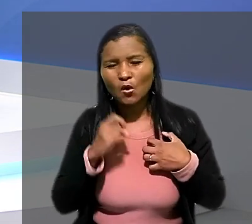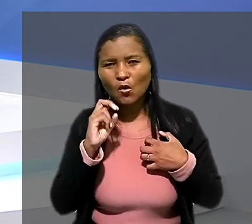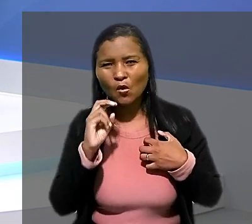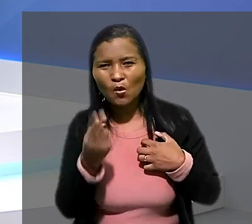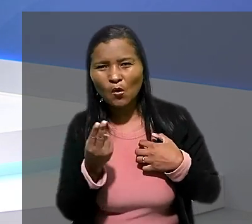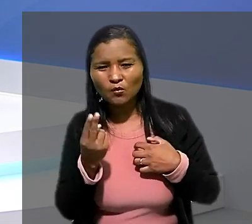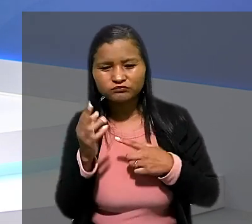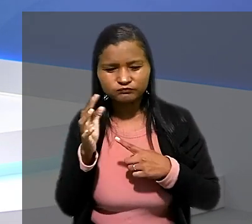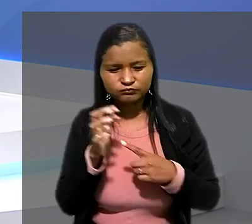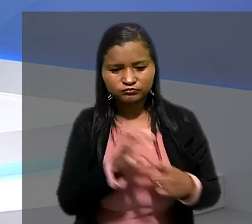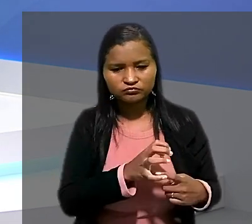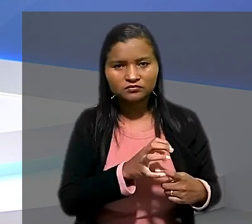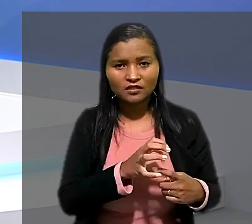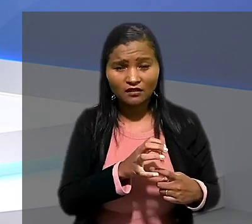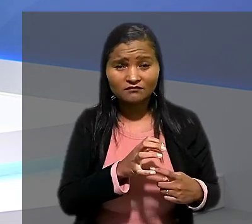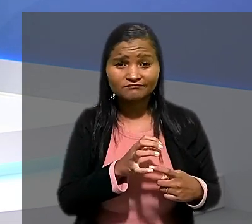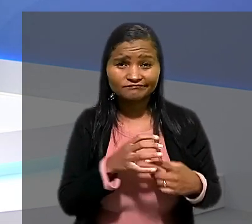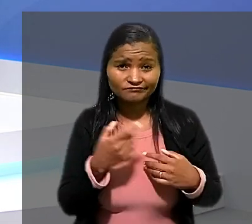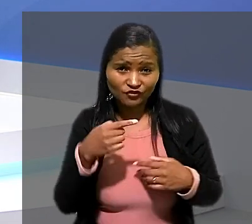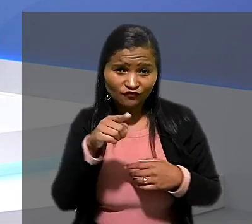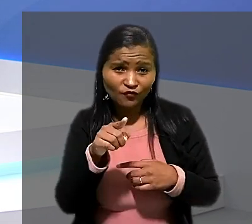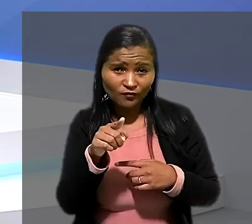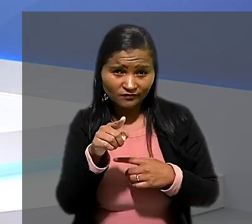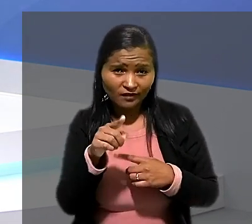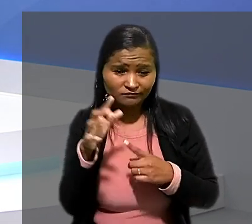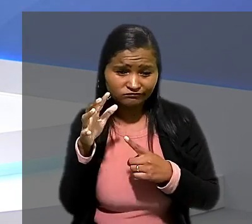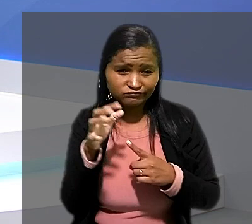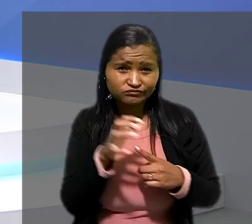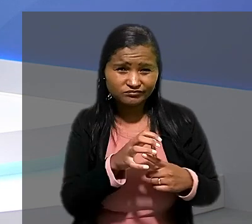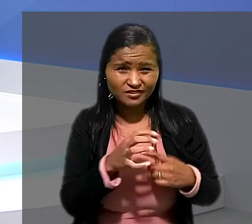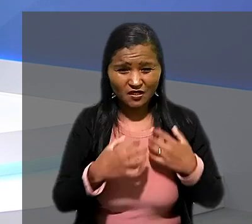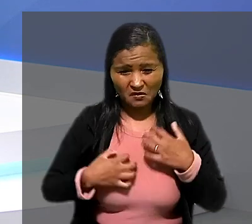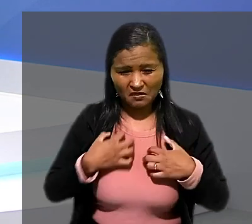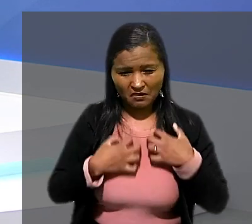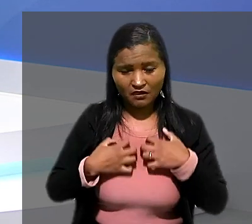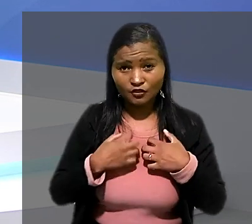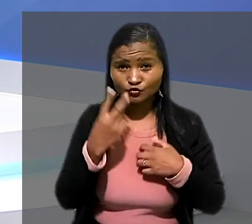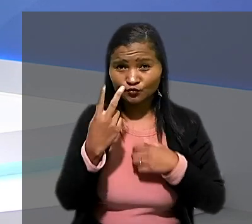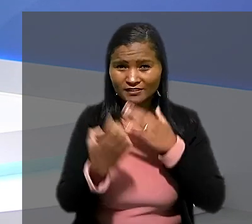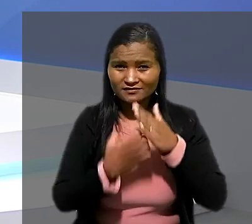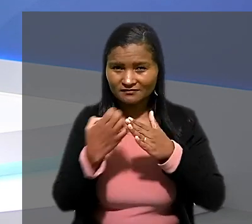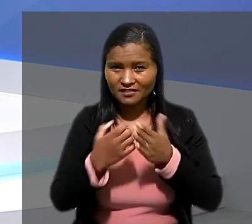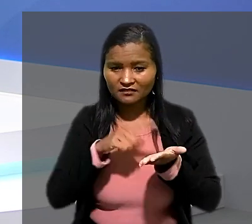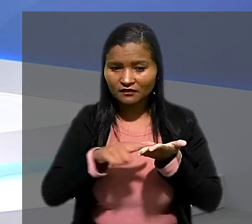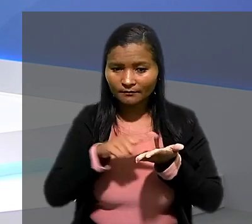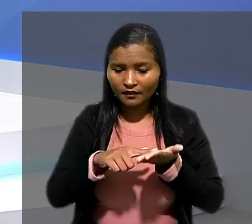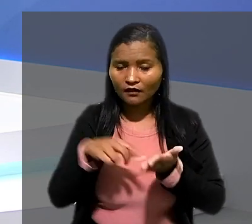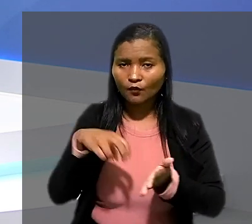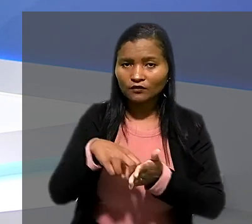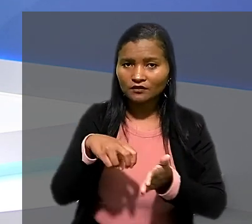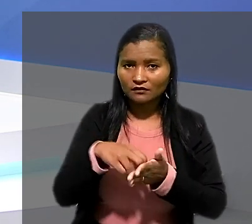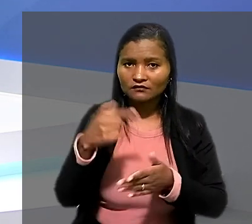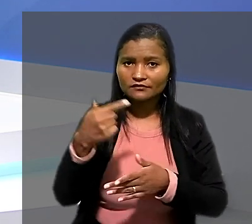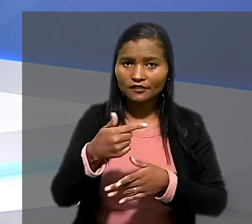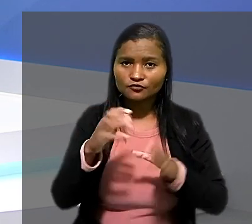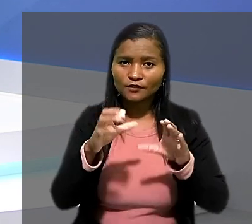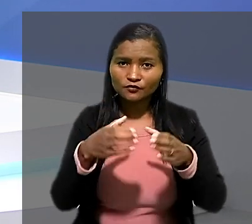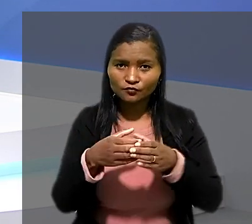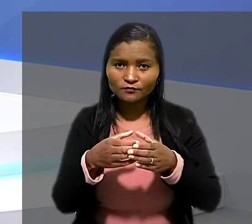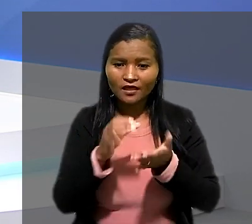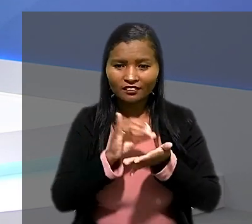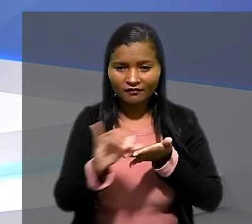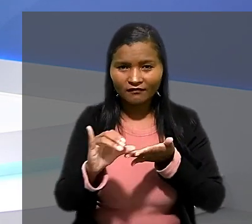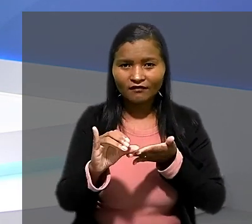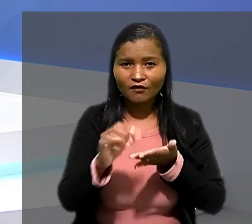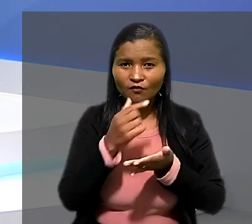ou humilhação. E foi exatamente por constranger trabalhadores, Anderson, que 2 empresas de limpeza paulistas foram condenadas pela 7ª